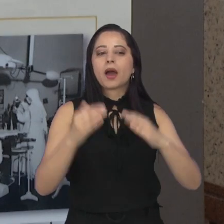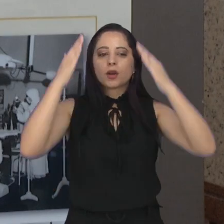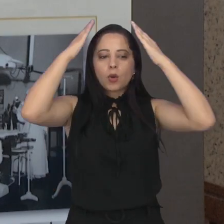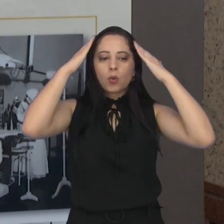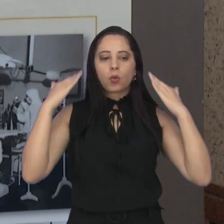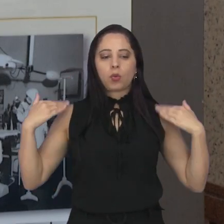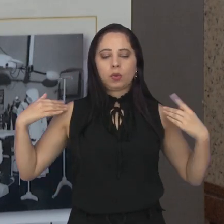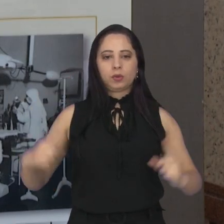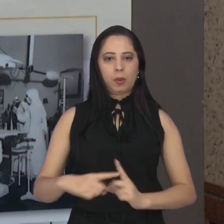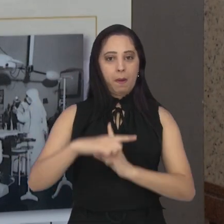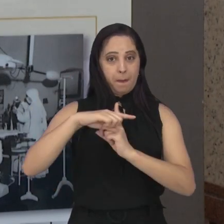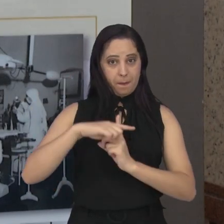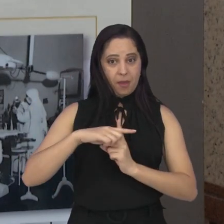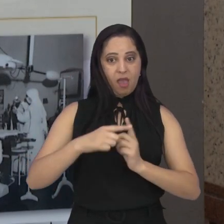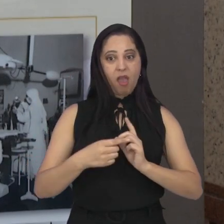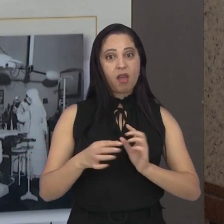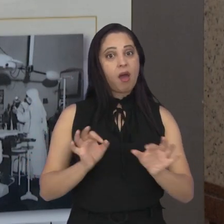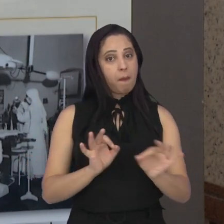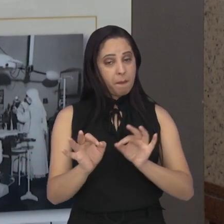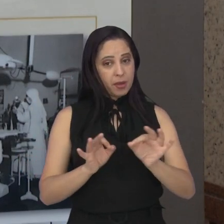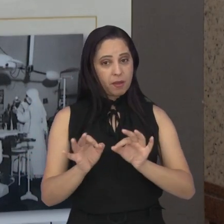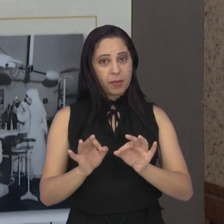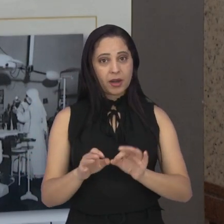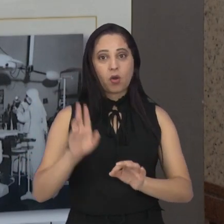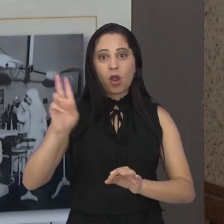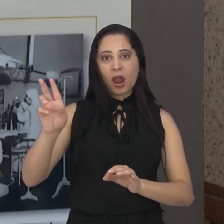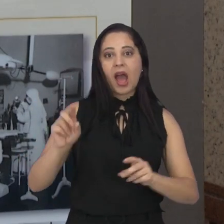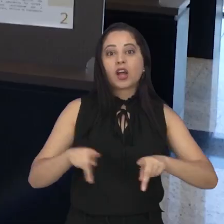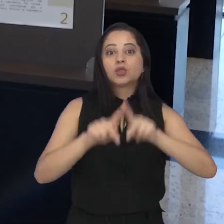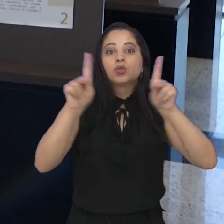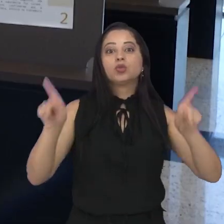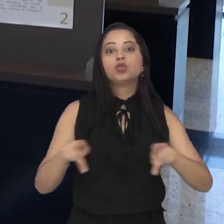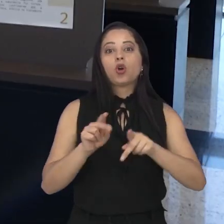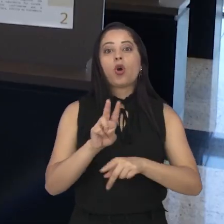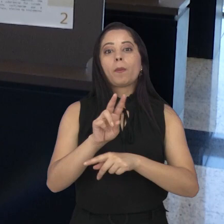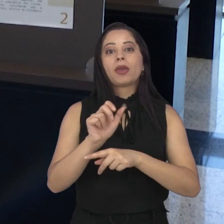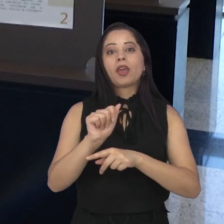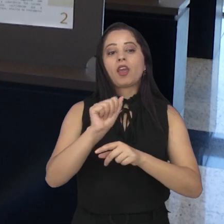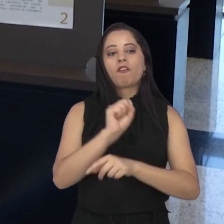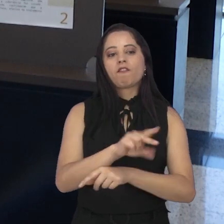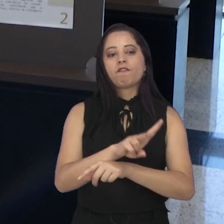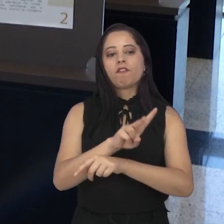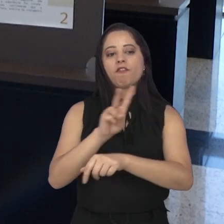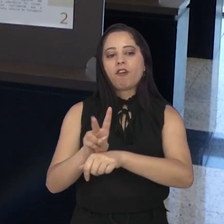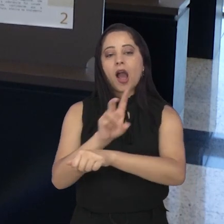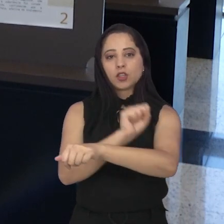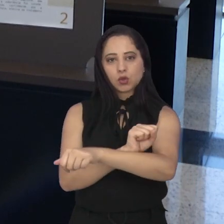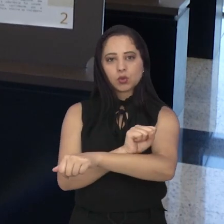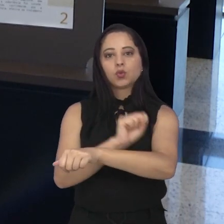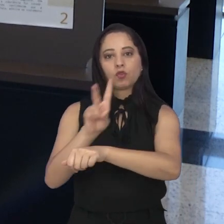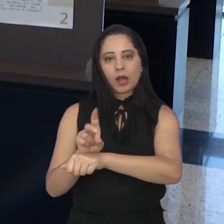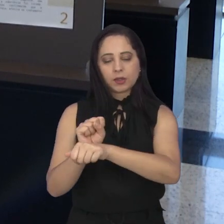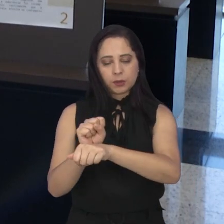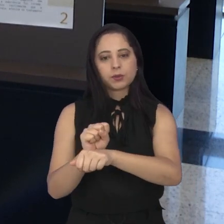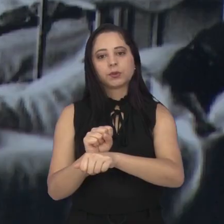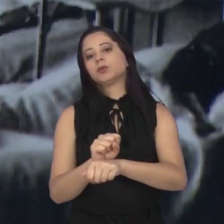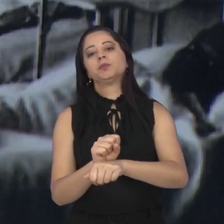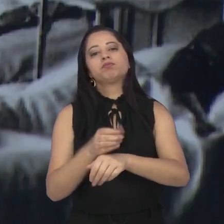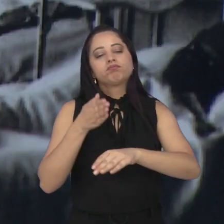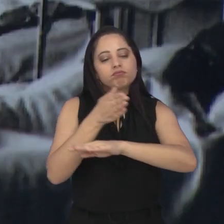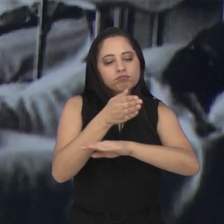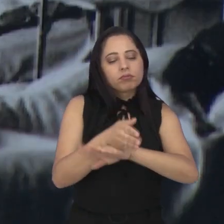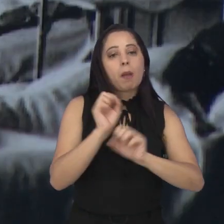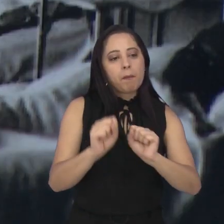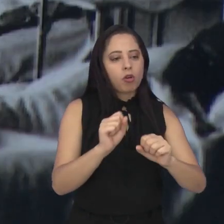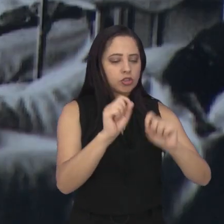pelas Irmãs Pequenas Missionárias do Hospital Antoninho da Rocha Marmo, vai ficar exposta no Vale Sul Shopping e serve de memória à